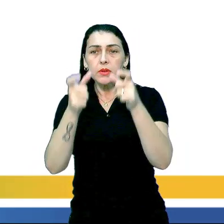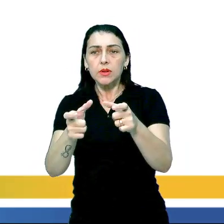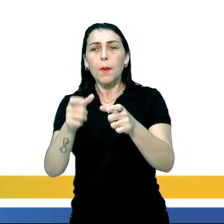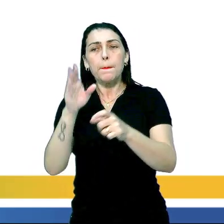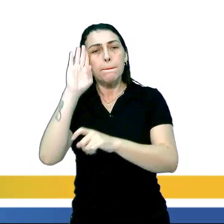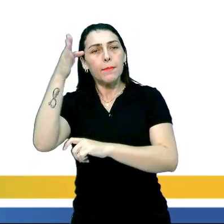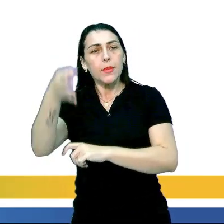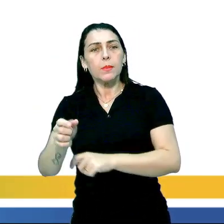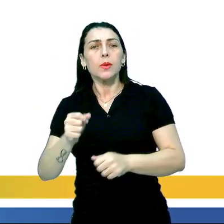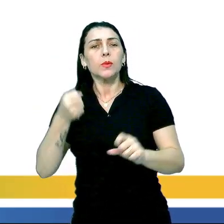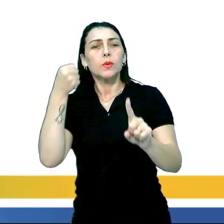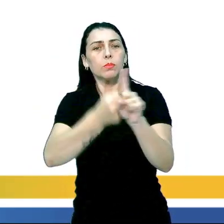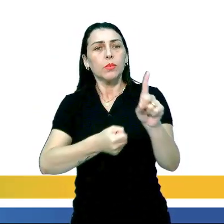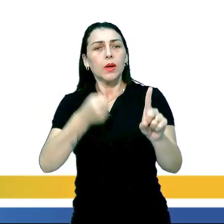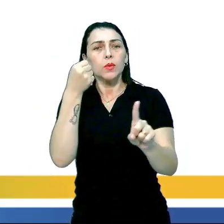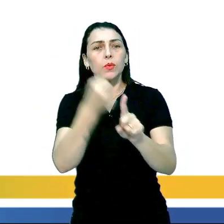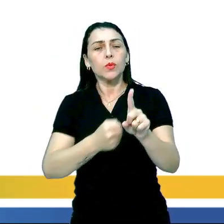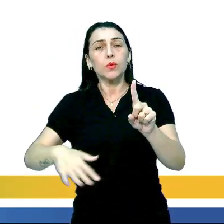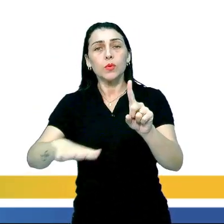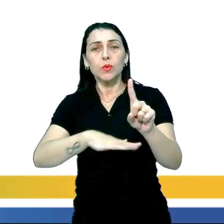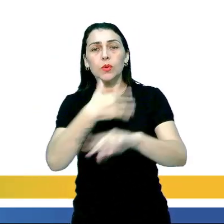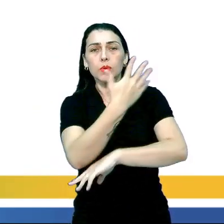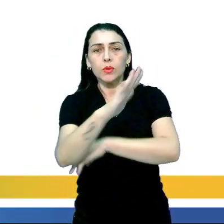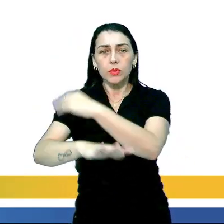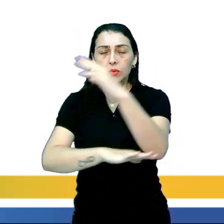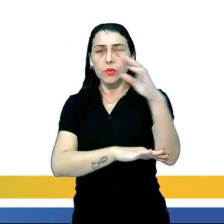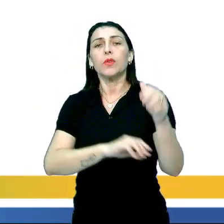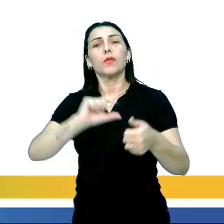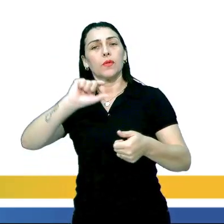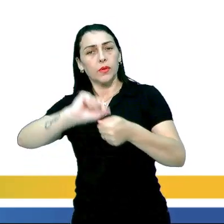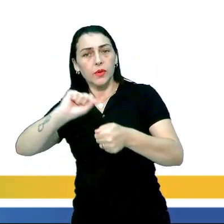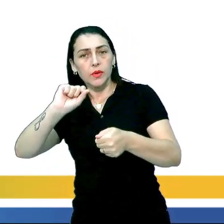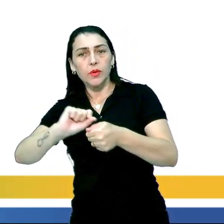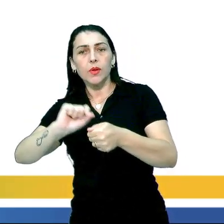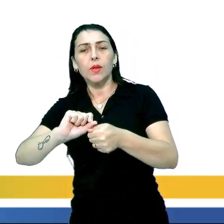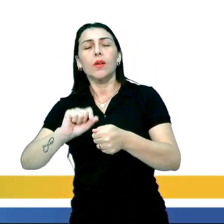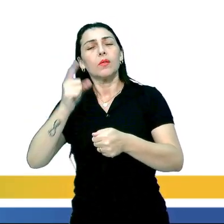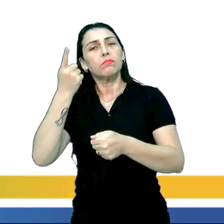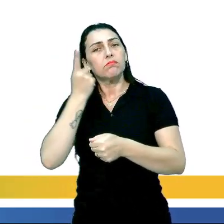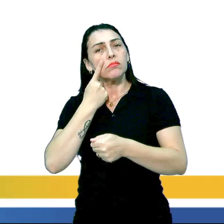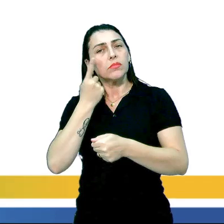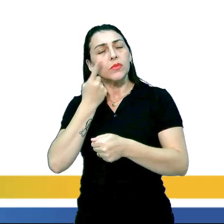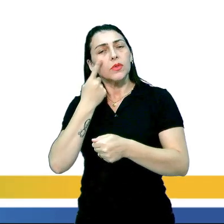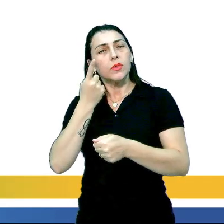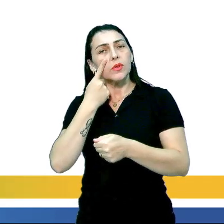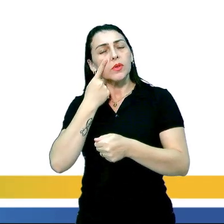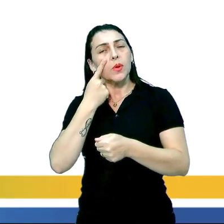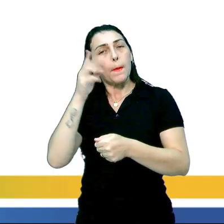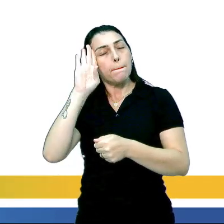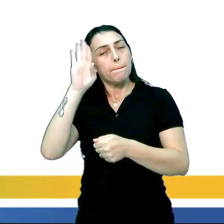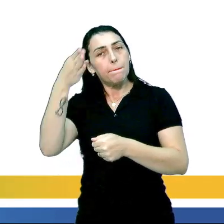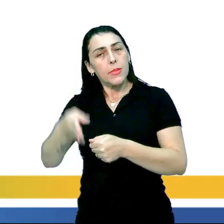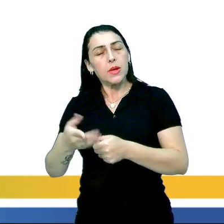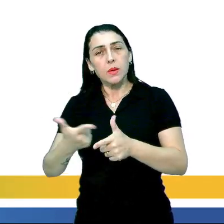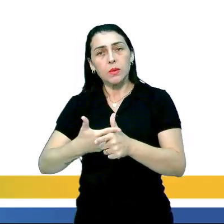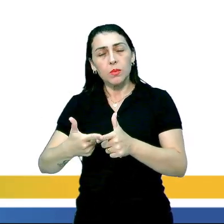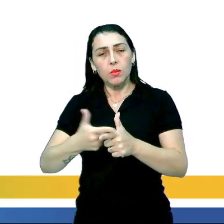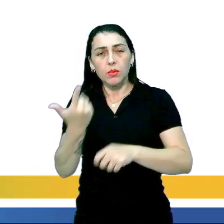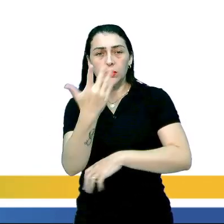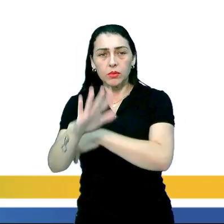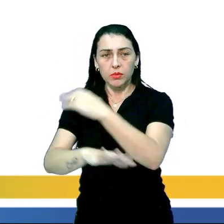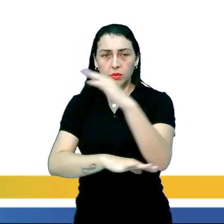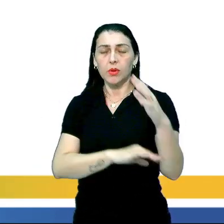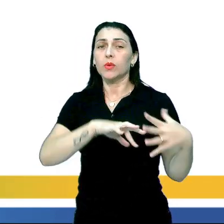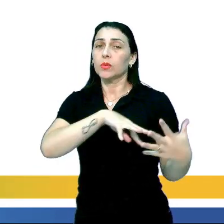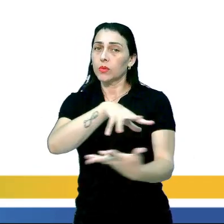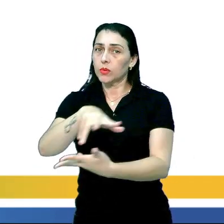de atenção principalmente pelos impactos socioambientais gerados. Vamos aqui, então, colocar os principais problemas ambientais